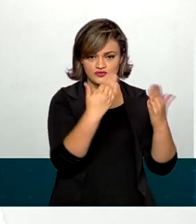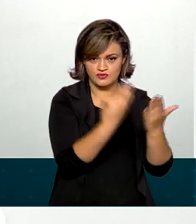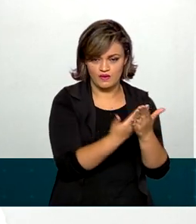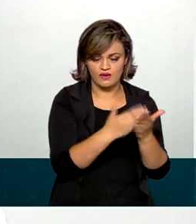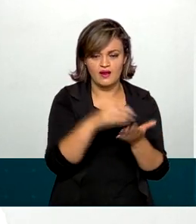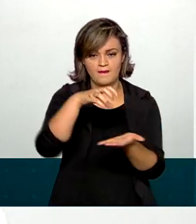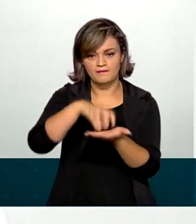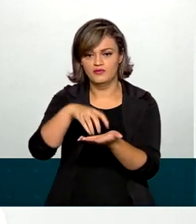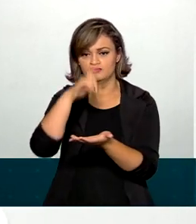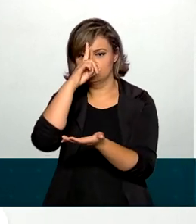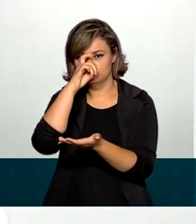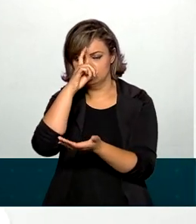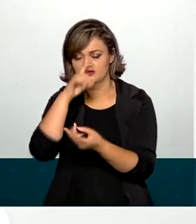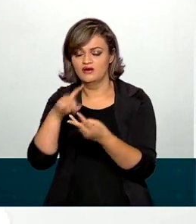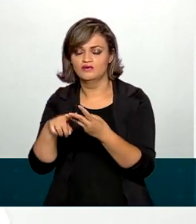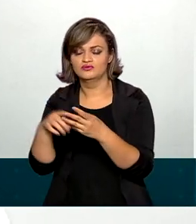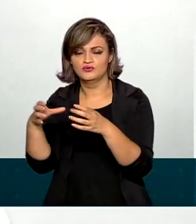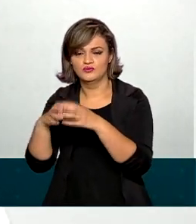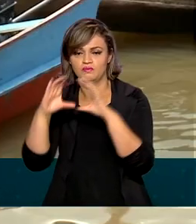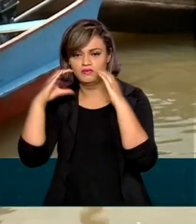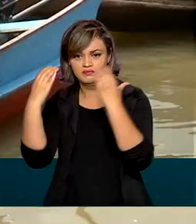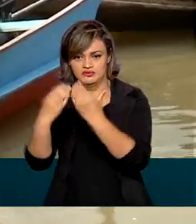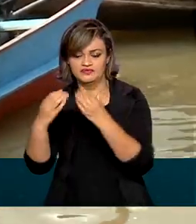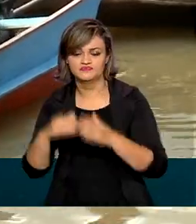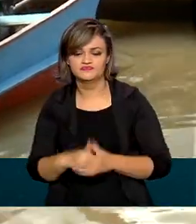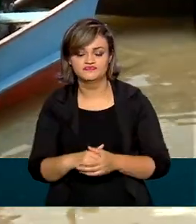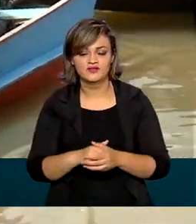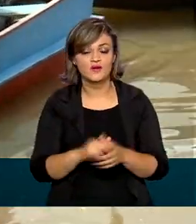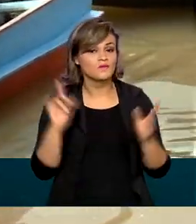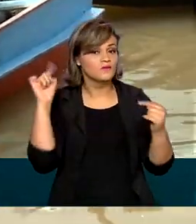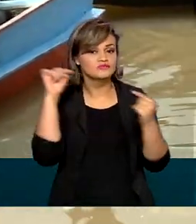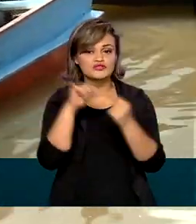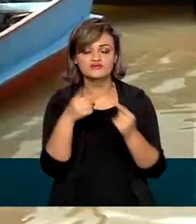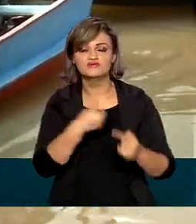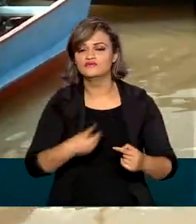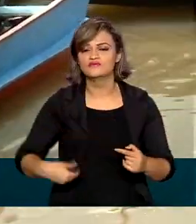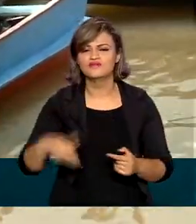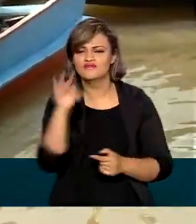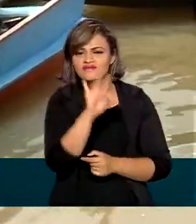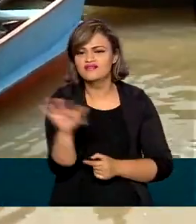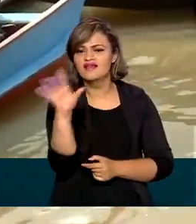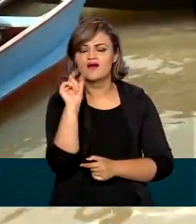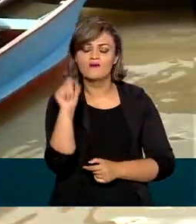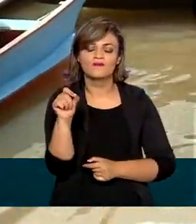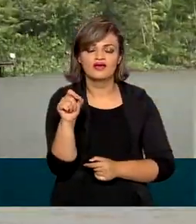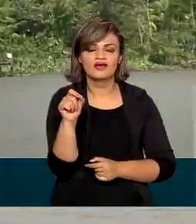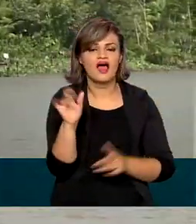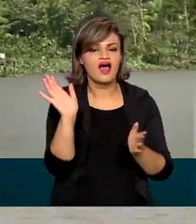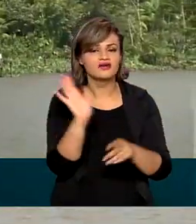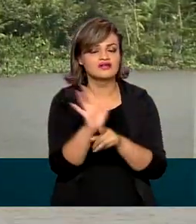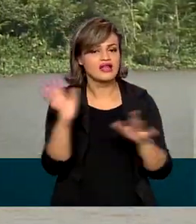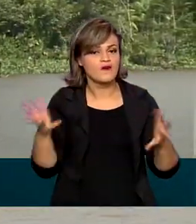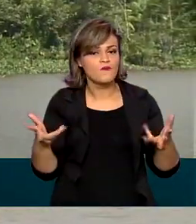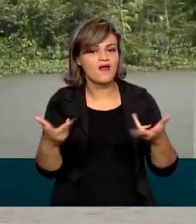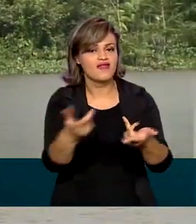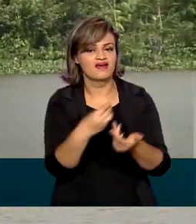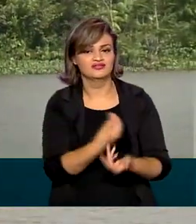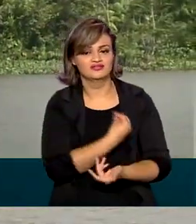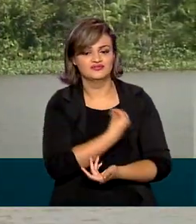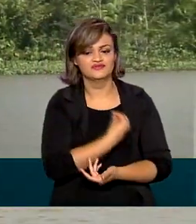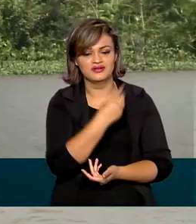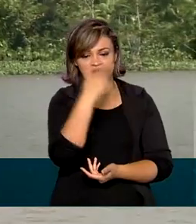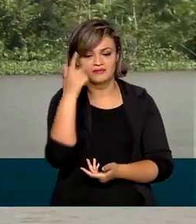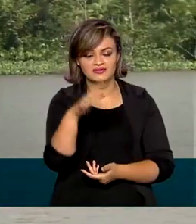postos de saúde e sente comunidade a meta do governo federal é levar qualidade de vida